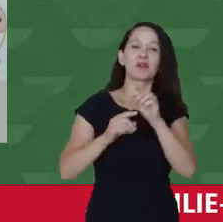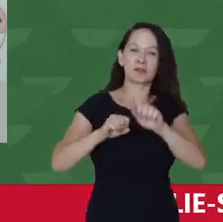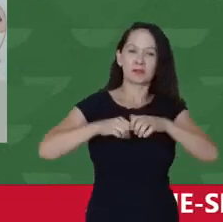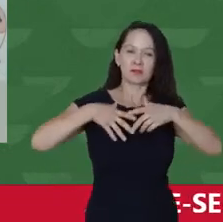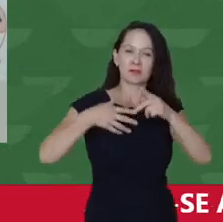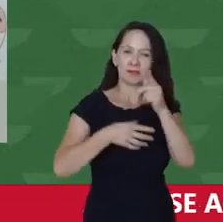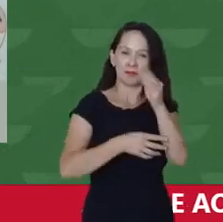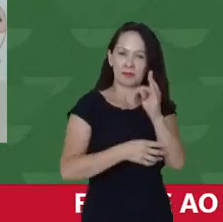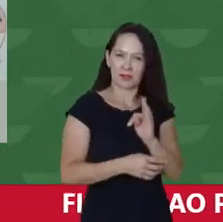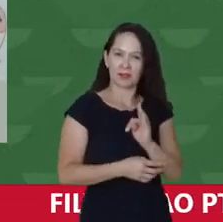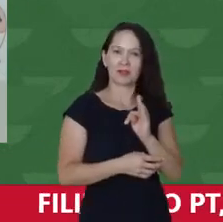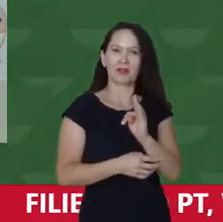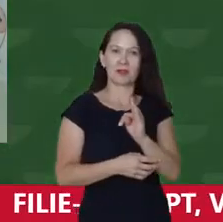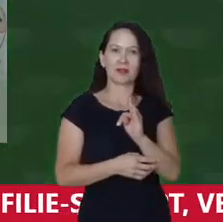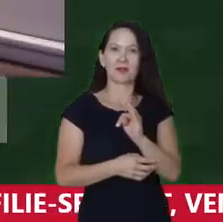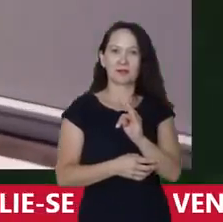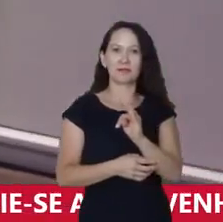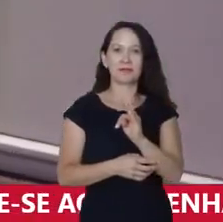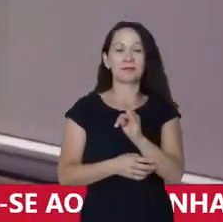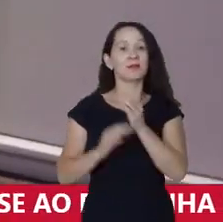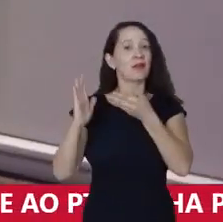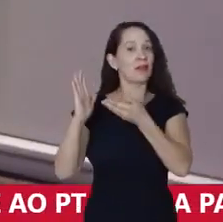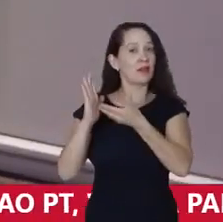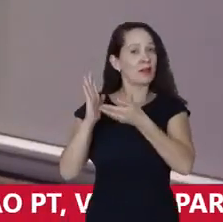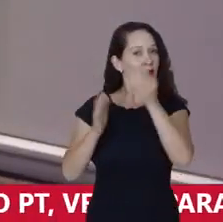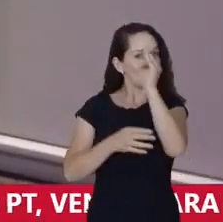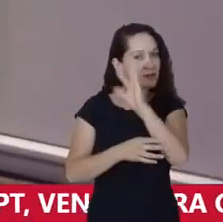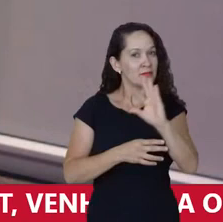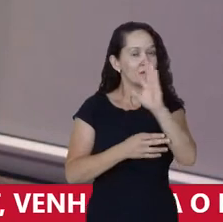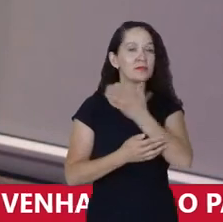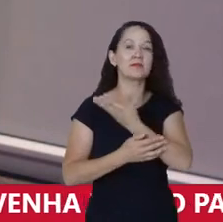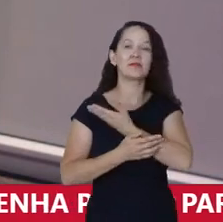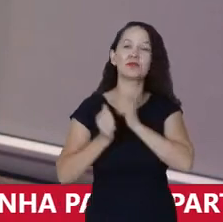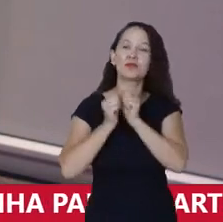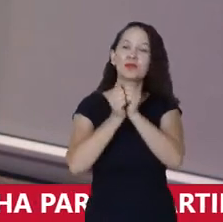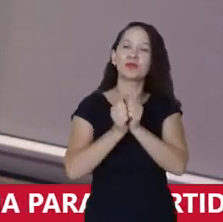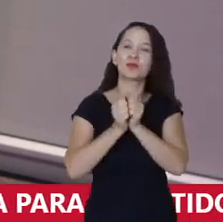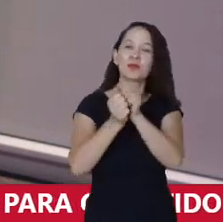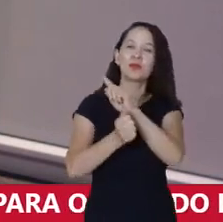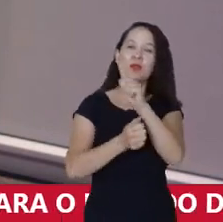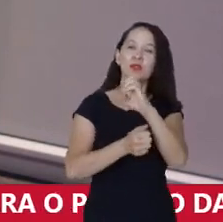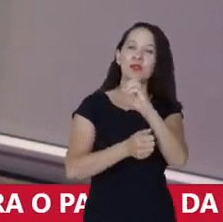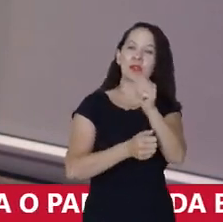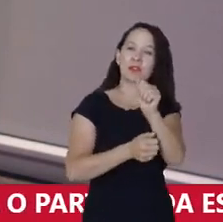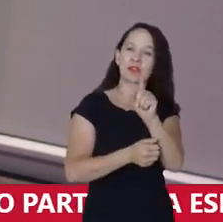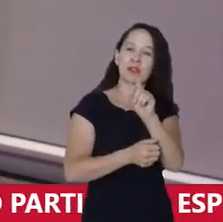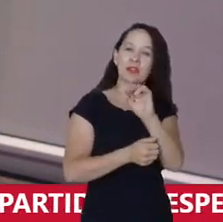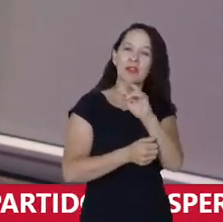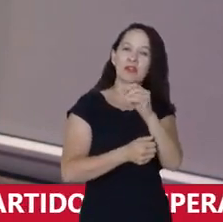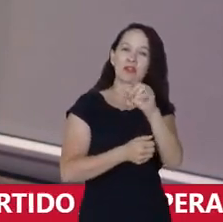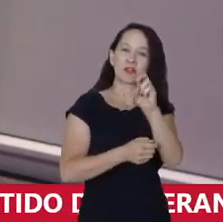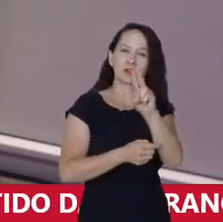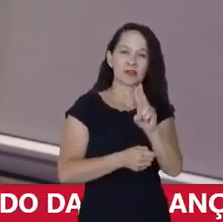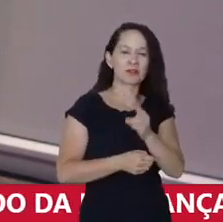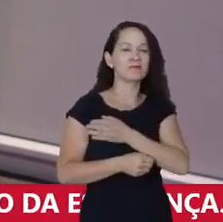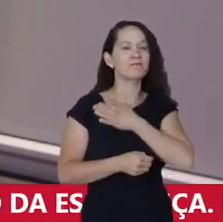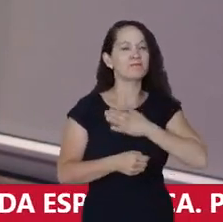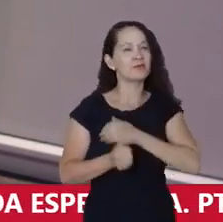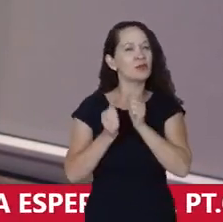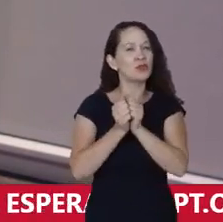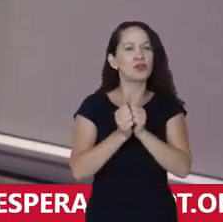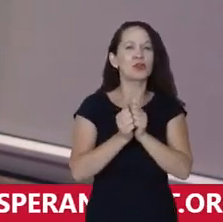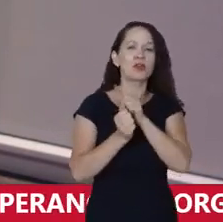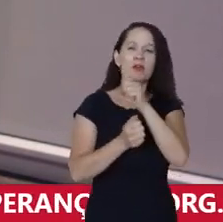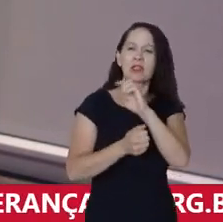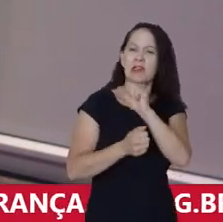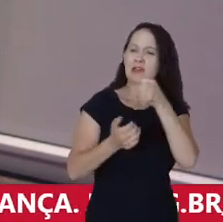do Partido dos Trabalhadores aí da Câmara Federal. Meu amigo, companheiro Zeca Dirceu, um prazer estar com você novamente, sempre